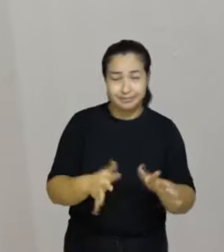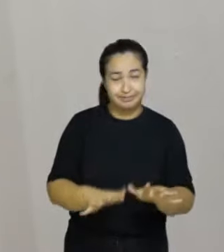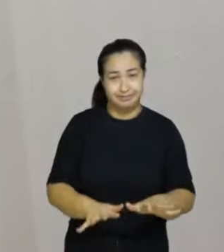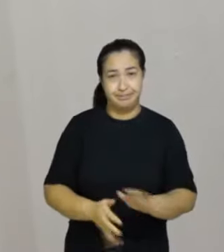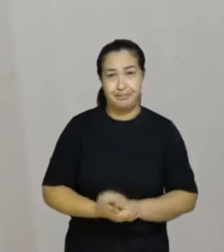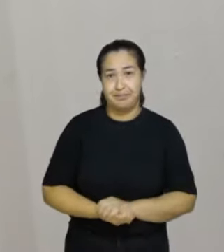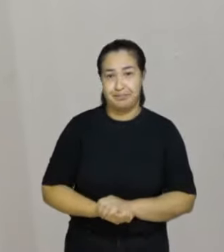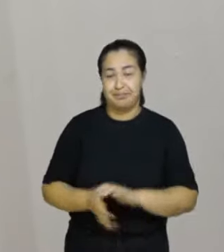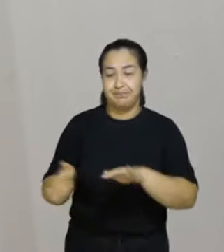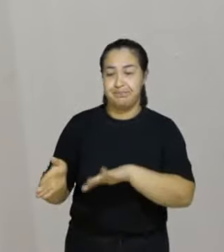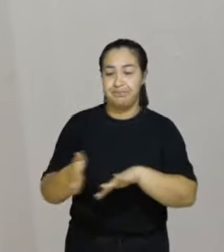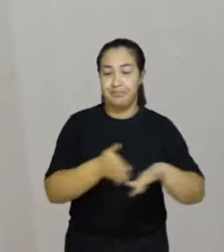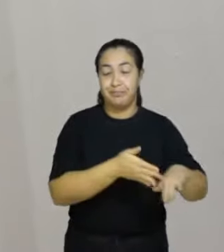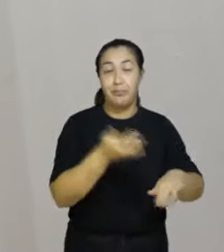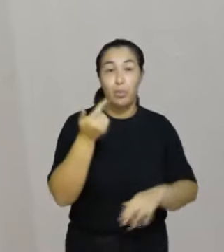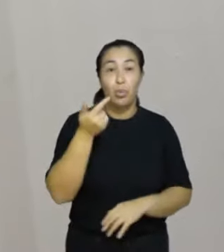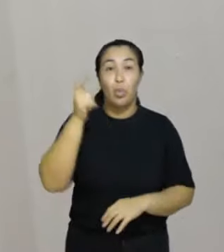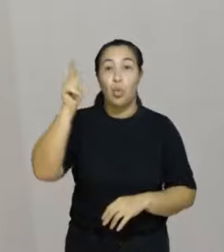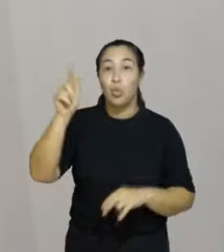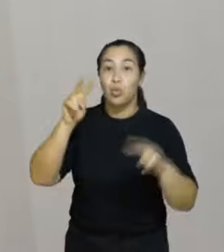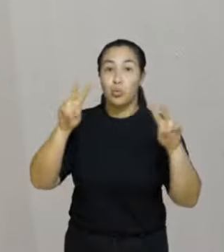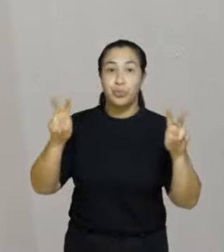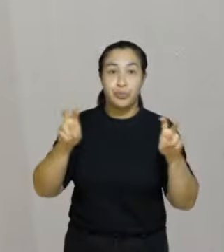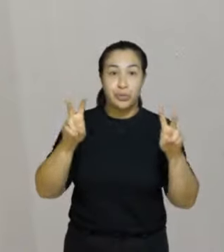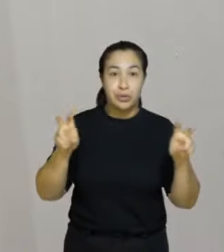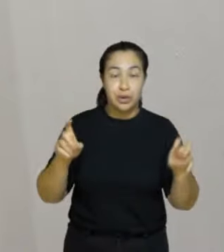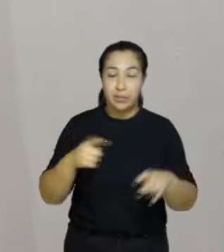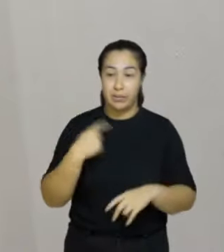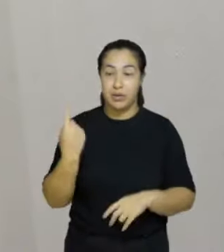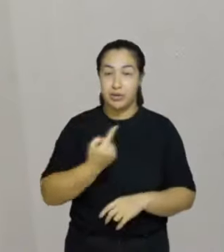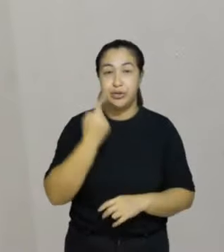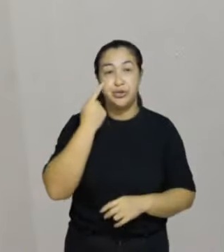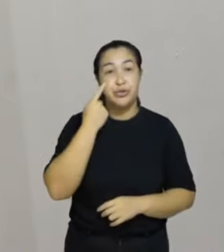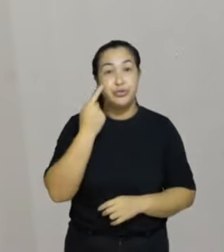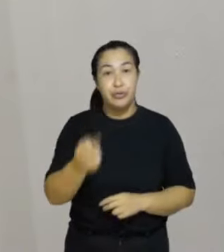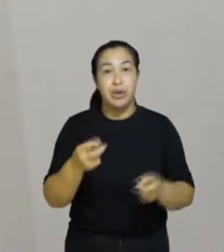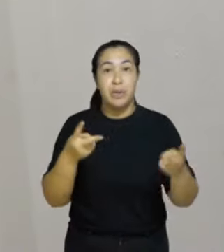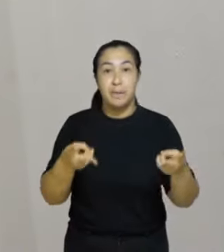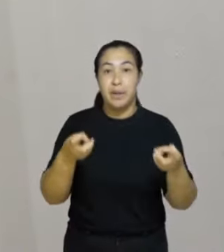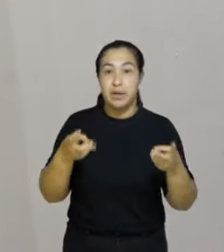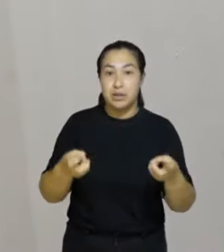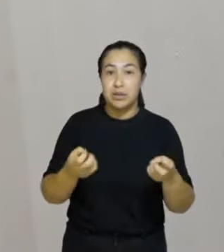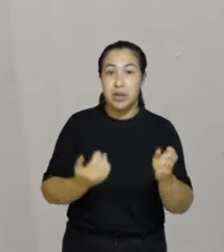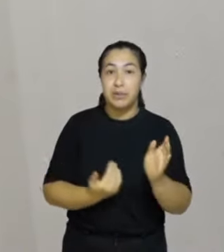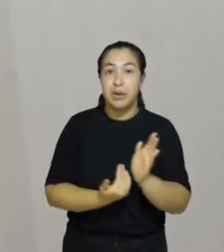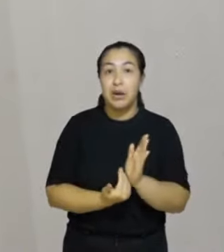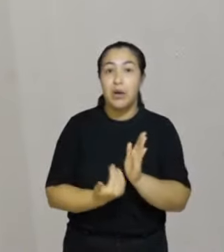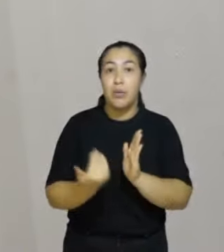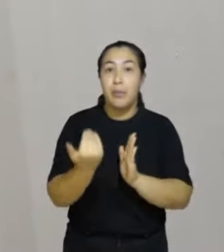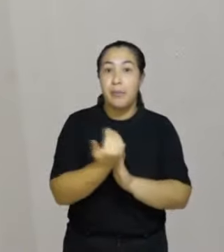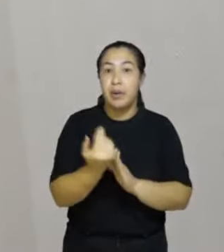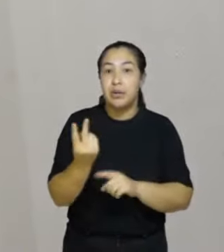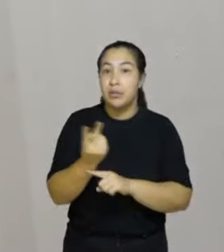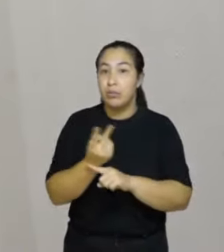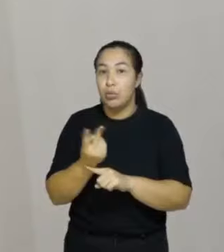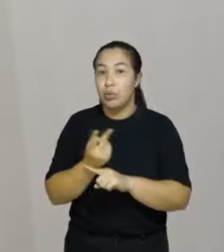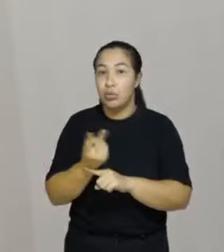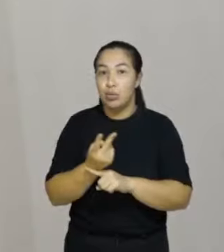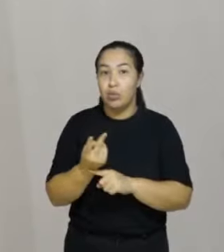esta tribuna, que nós temos acompanhado a crescente procura pelos serviços de saúde em Santa